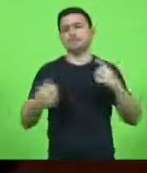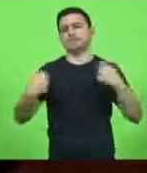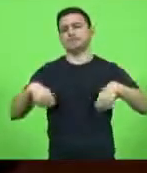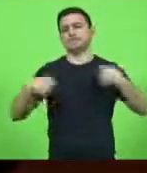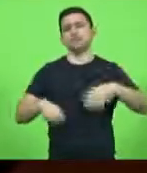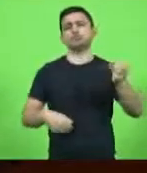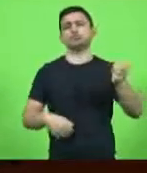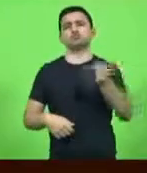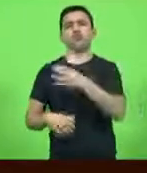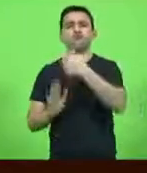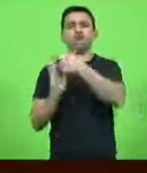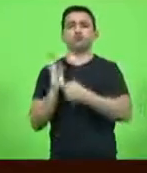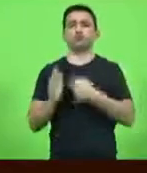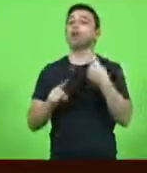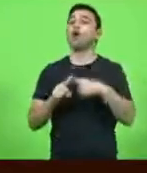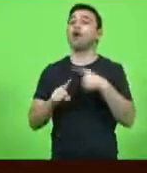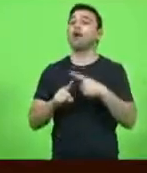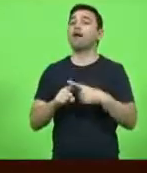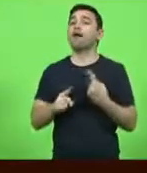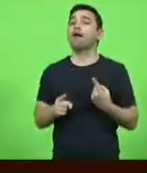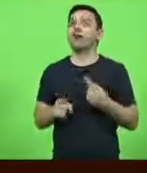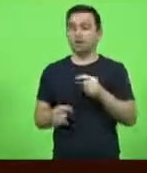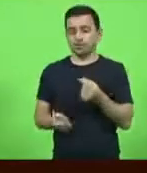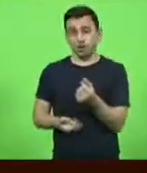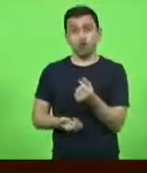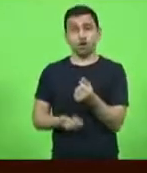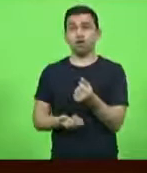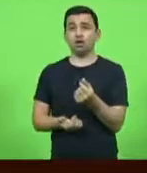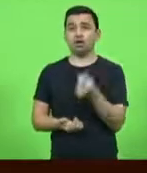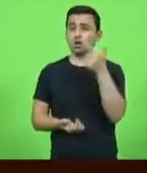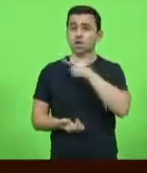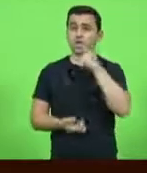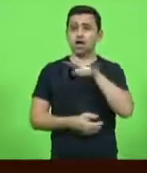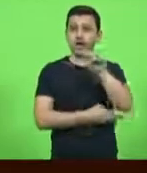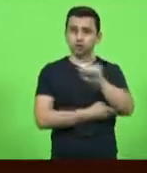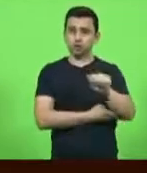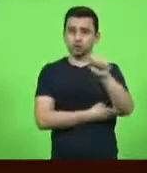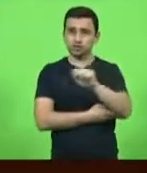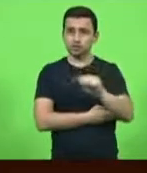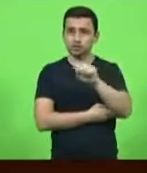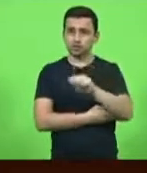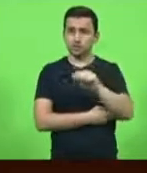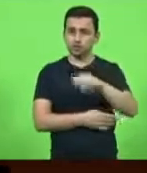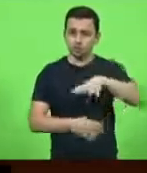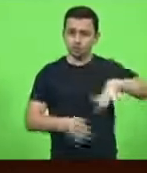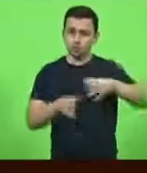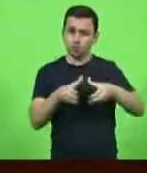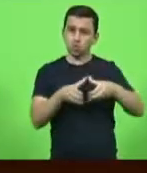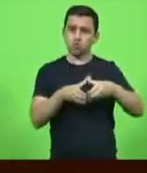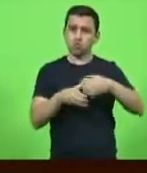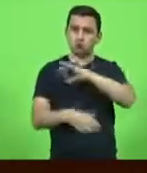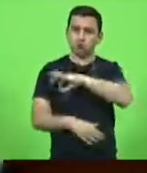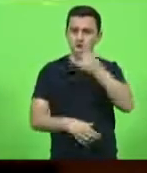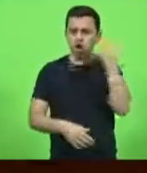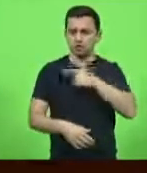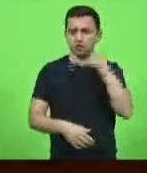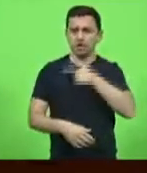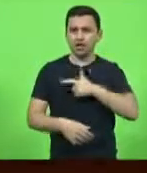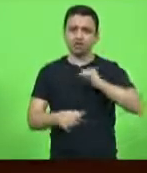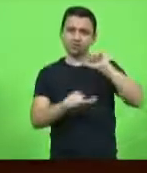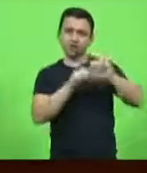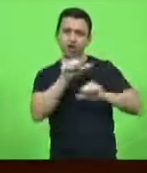novo concurso só porque é verdade certa que fatura Associação dos Oficiais fatura para trocar